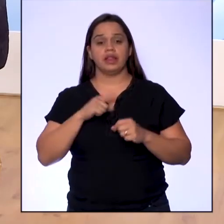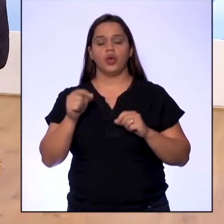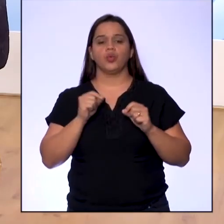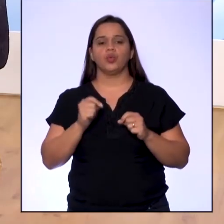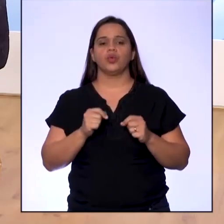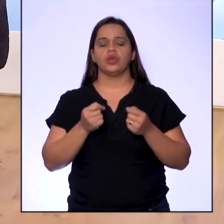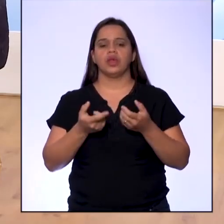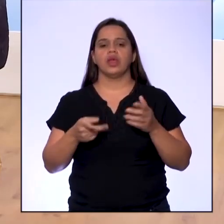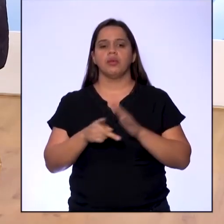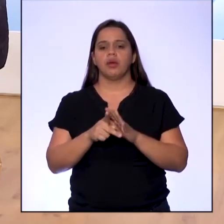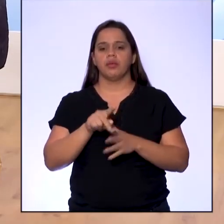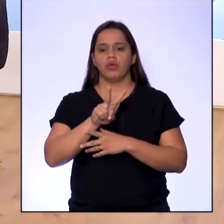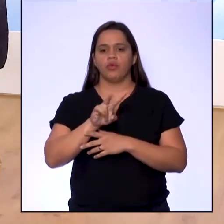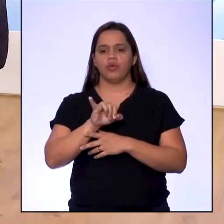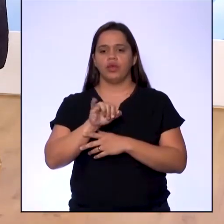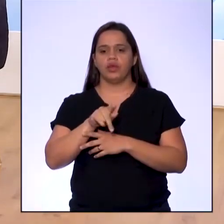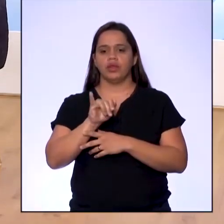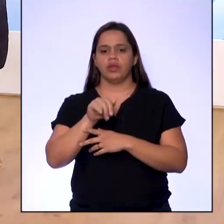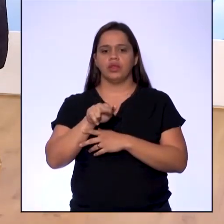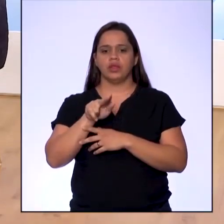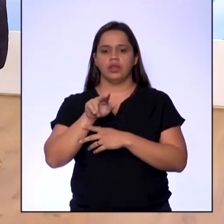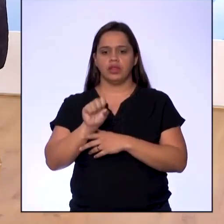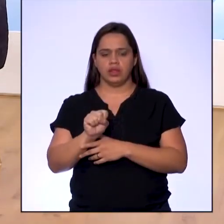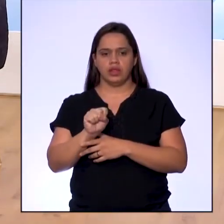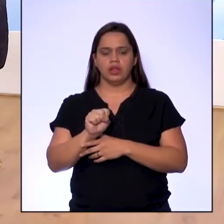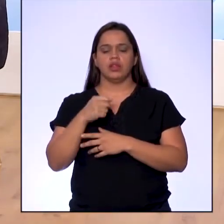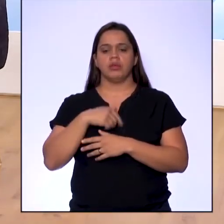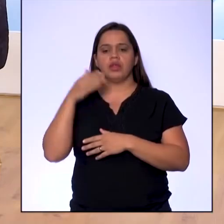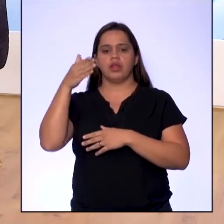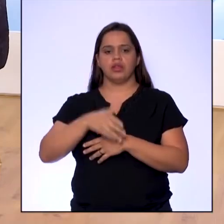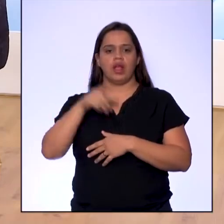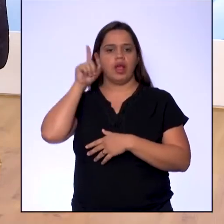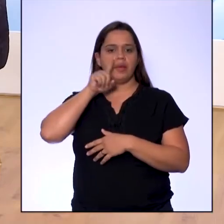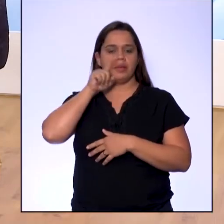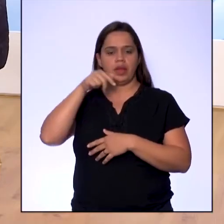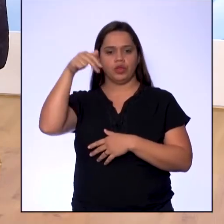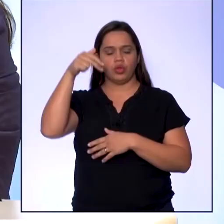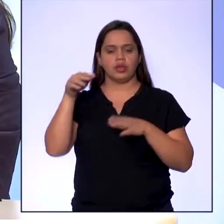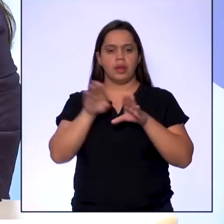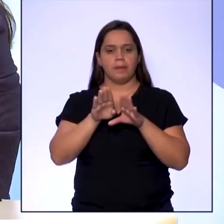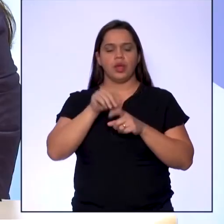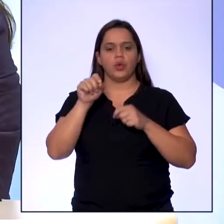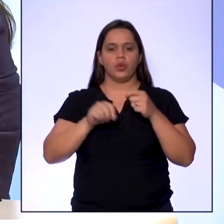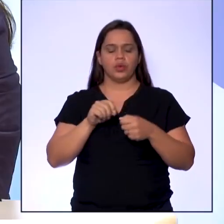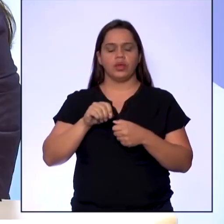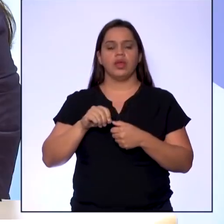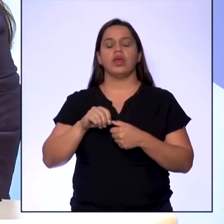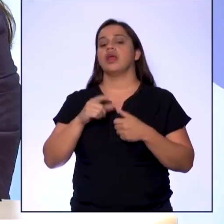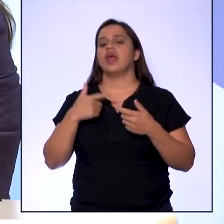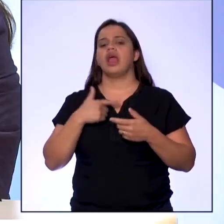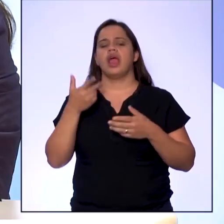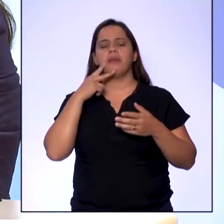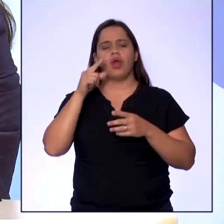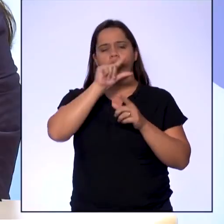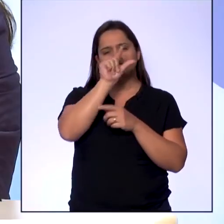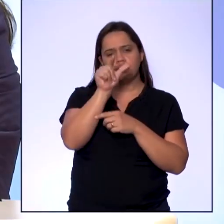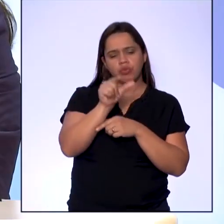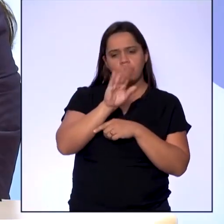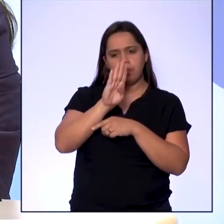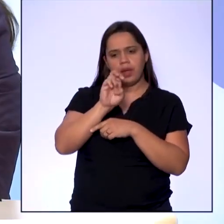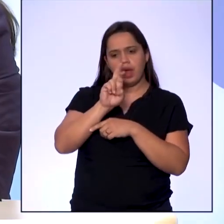um continente para o outro. Né? Vejam que também tem outras teorias. Tem algumas teorias que dizem que vieram pela região